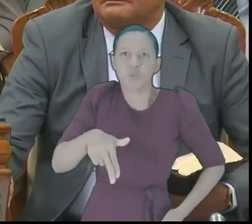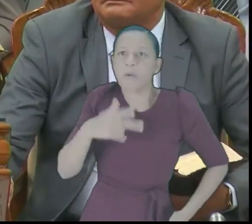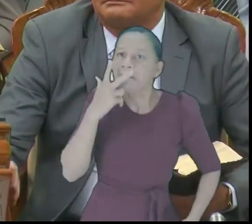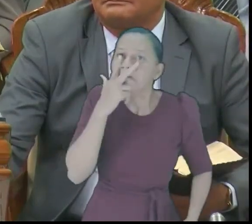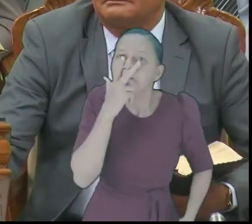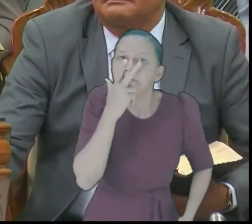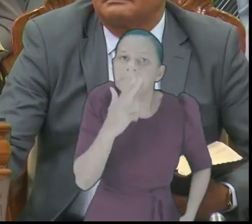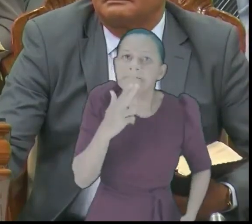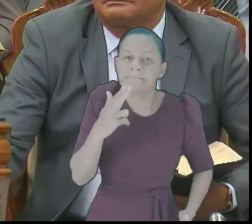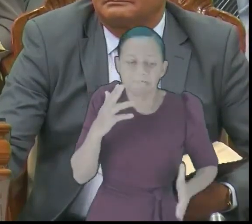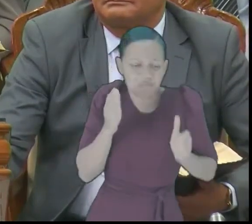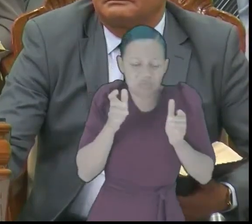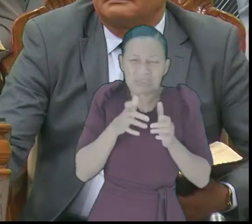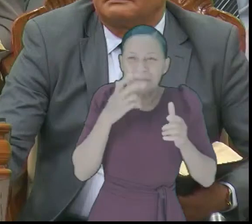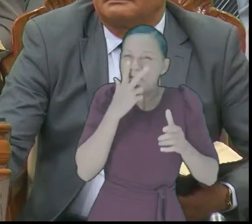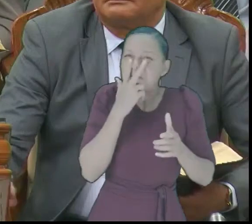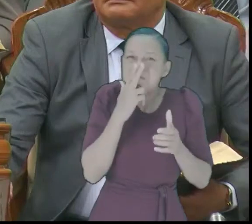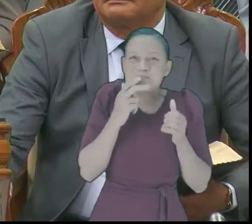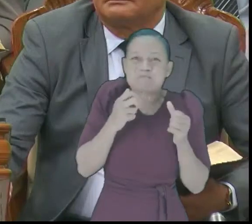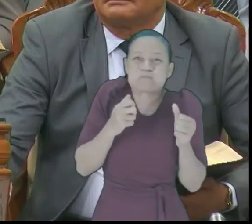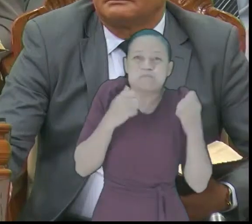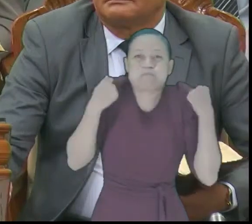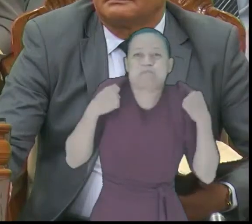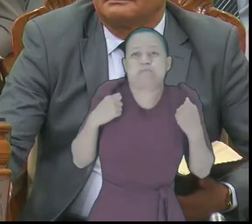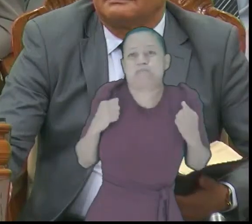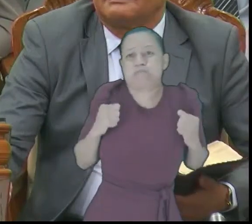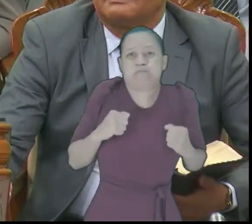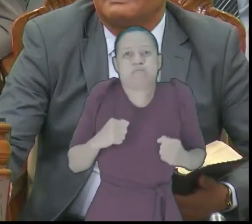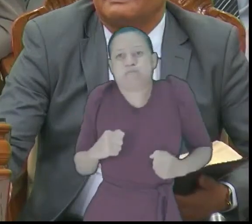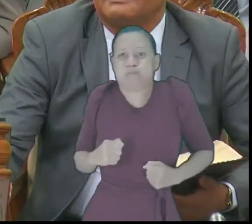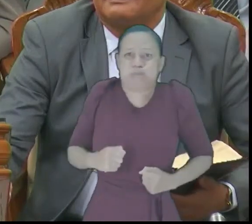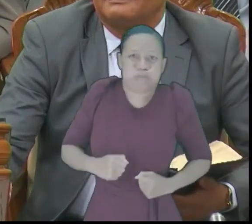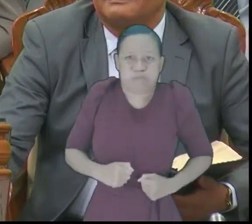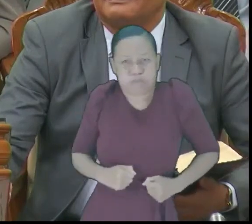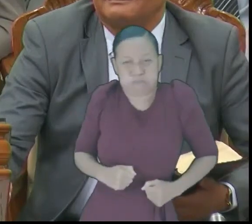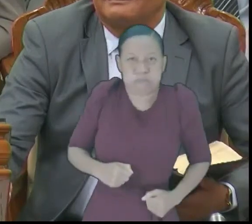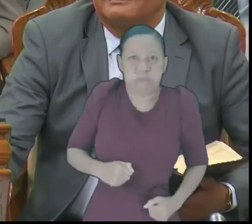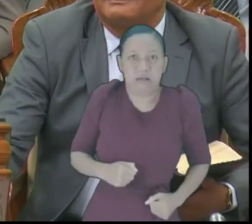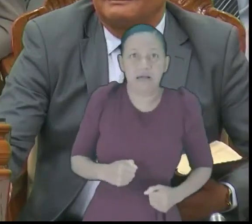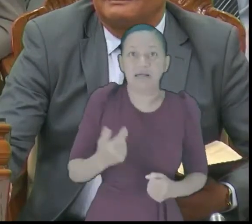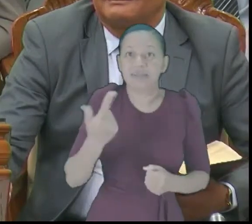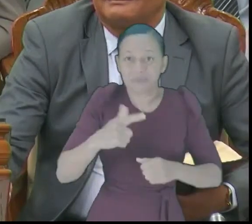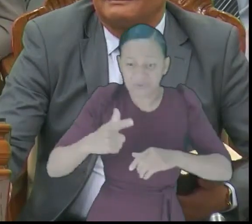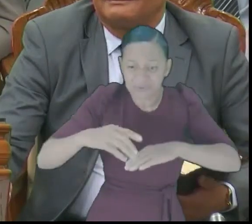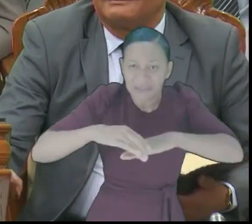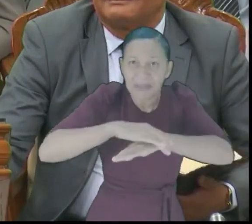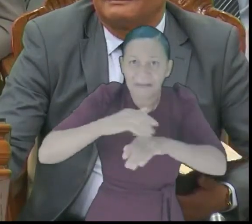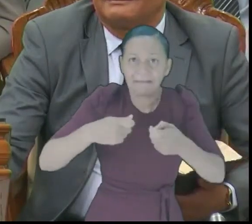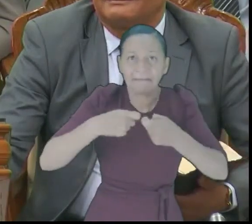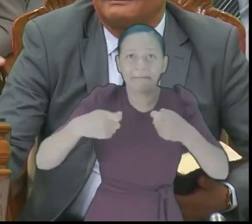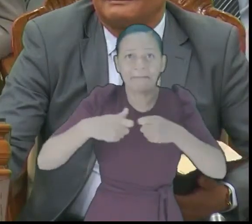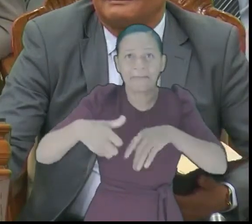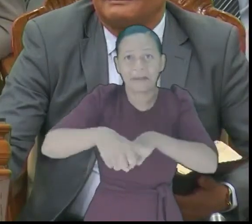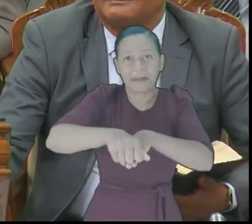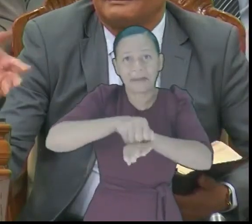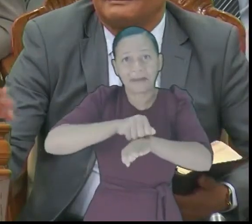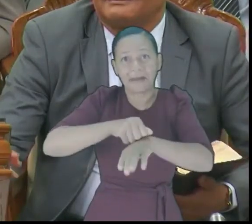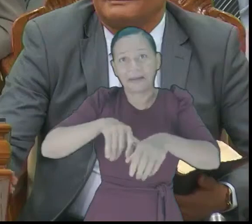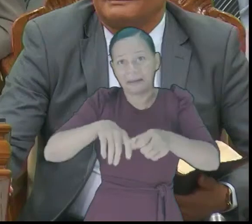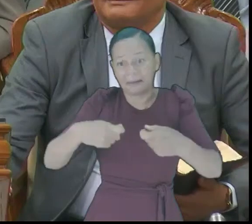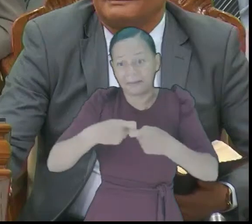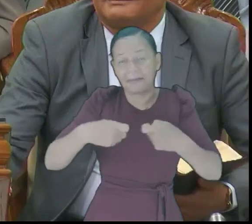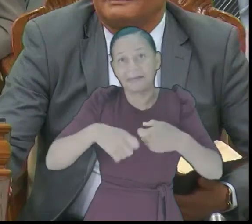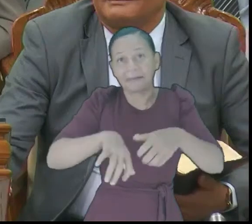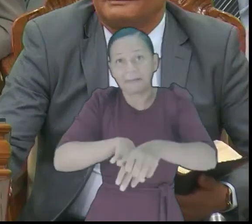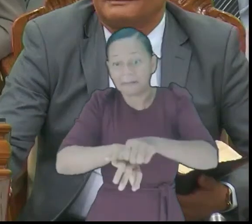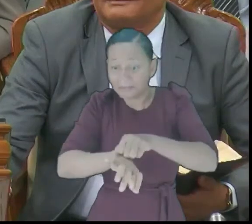Parece um pacote de carne a vácuo. E sem meia. Eu não vou cantar não, que não pode cantar a cantiga